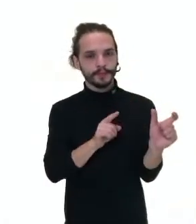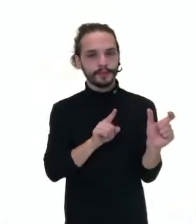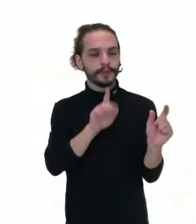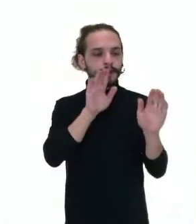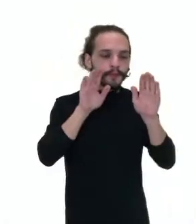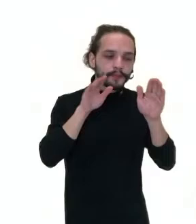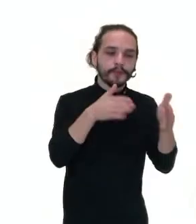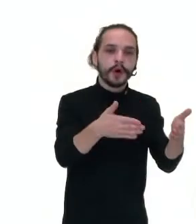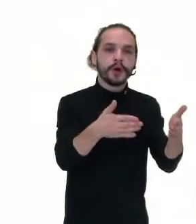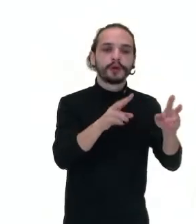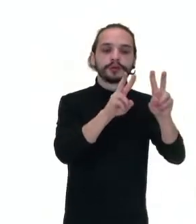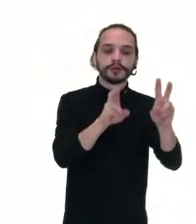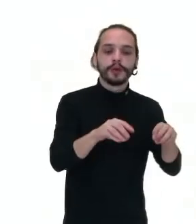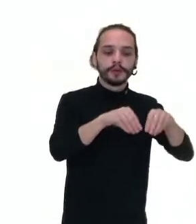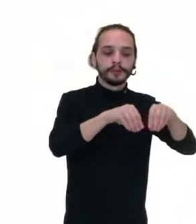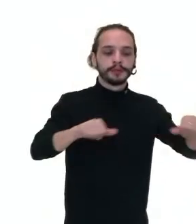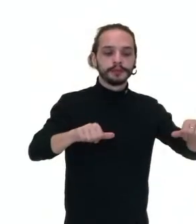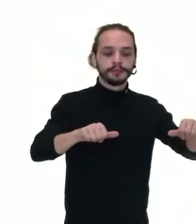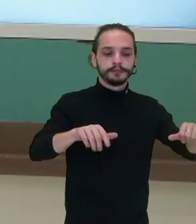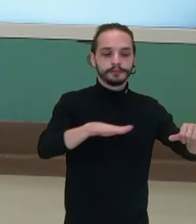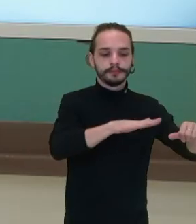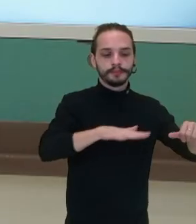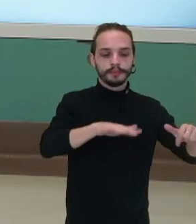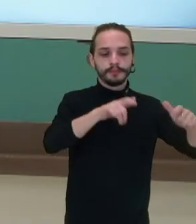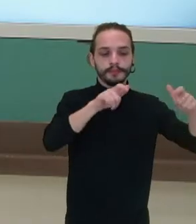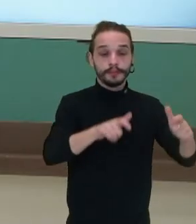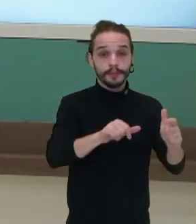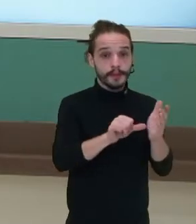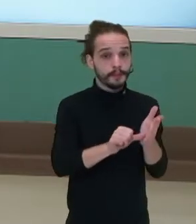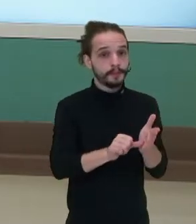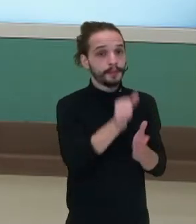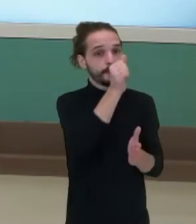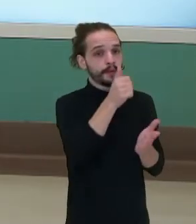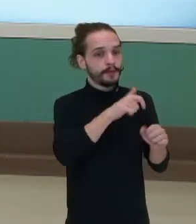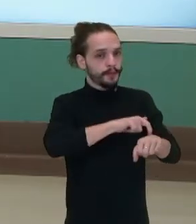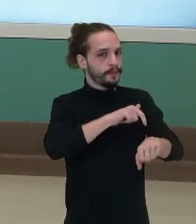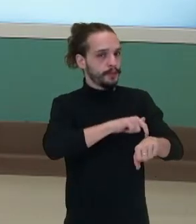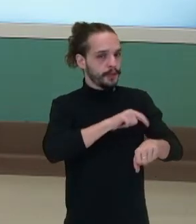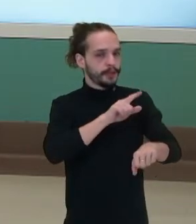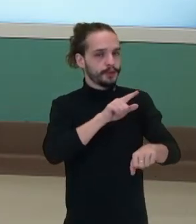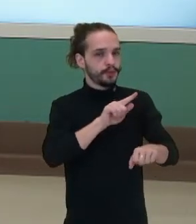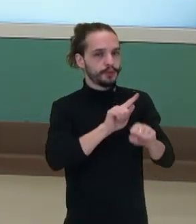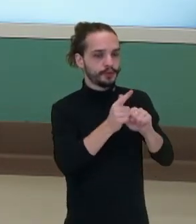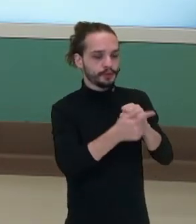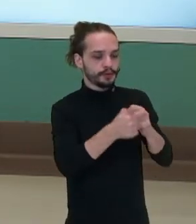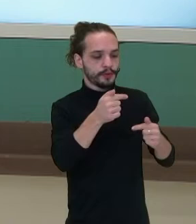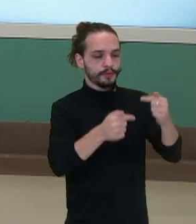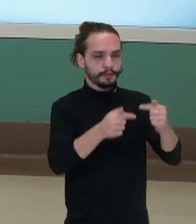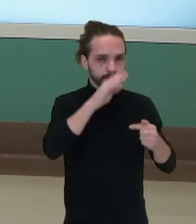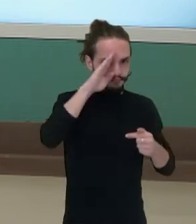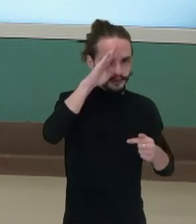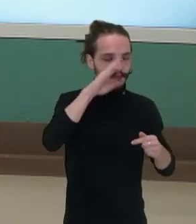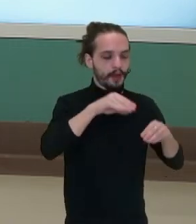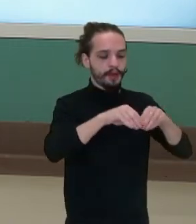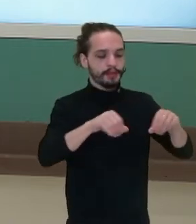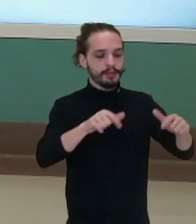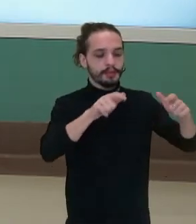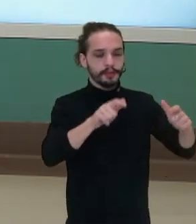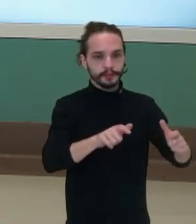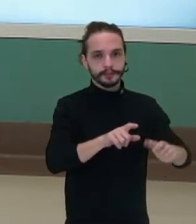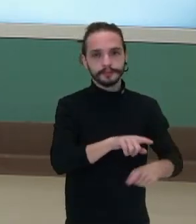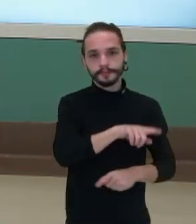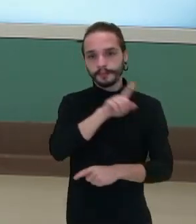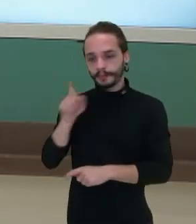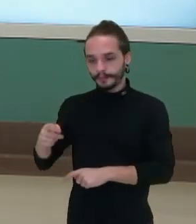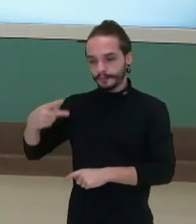na questão do território. O território, nessa primeira versão aqui então da geopolítica, é fundamental. Já na outra versão, o território